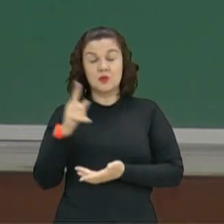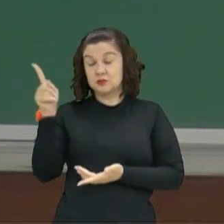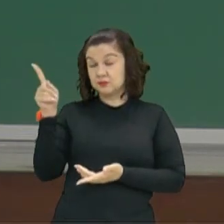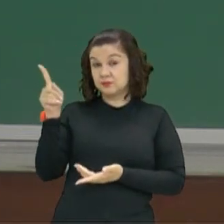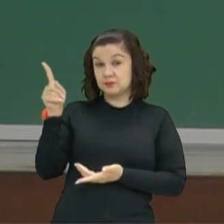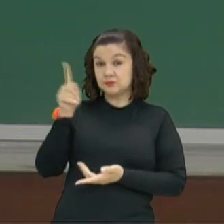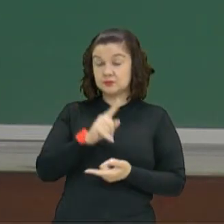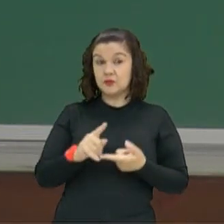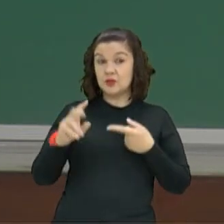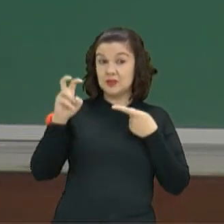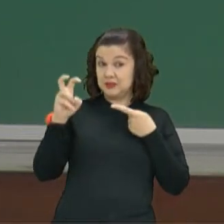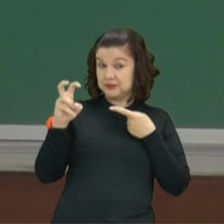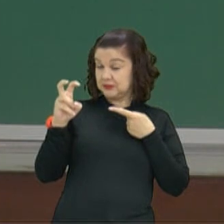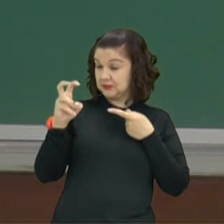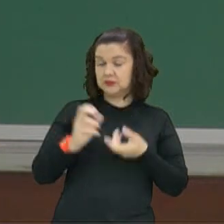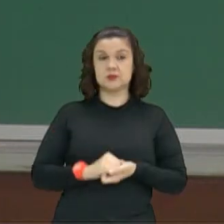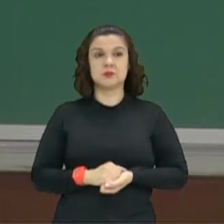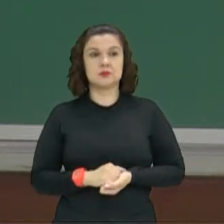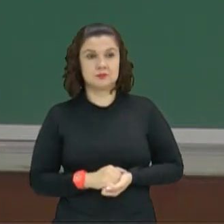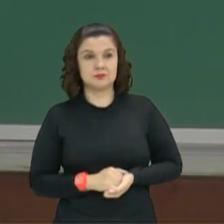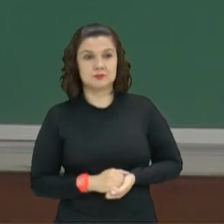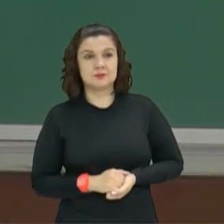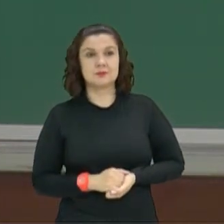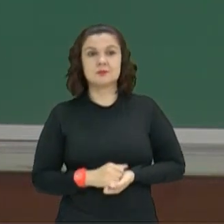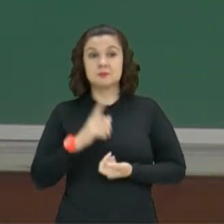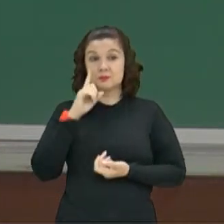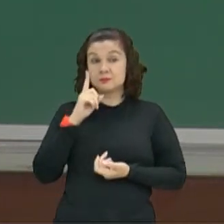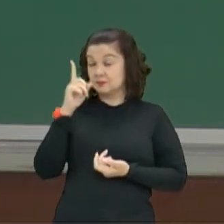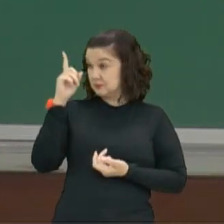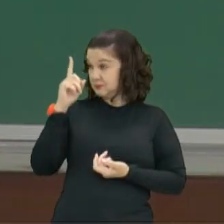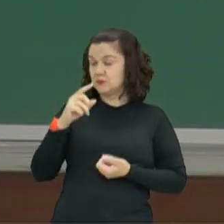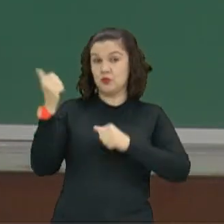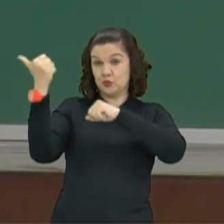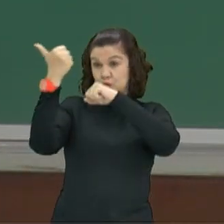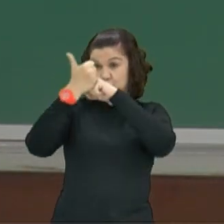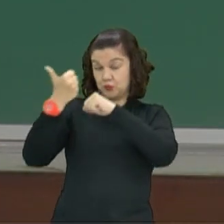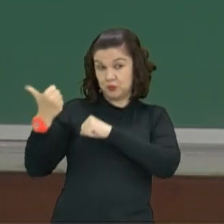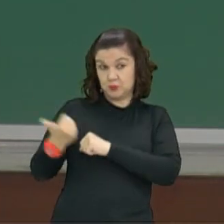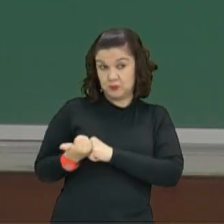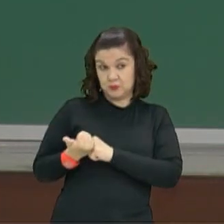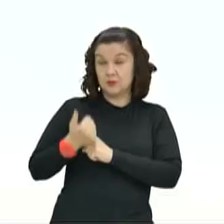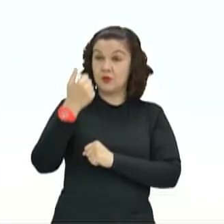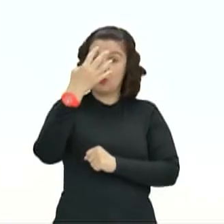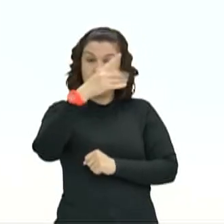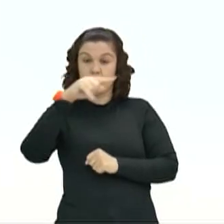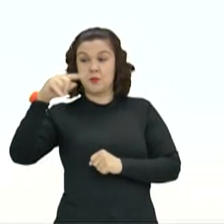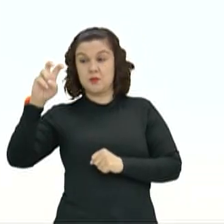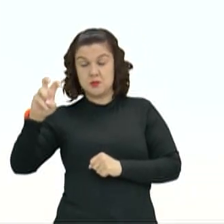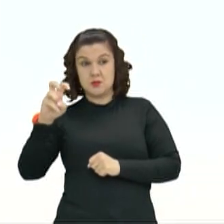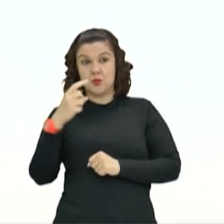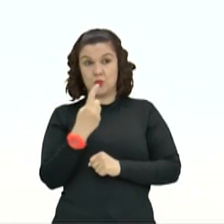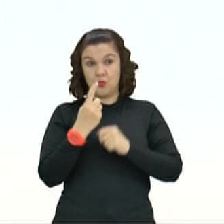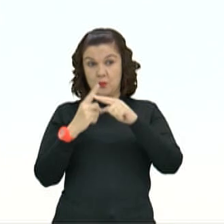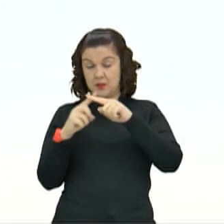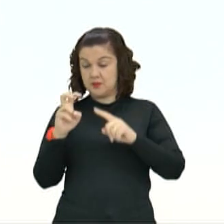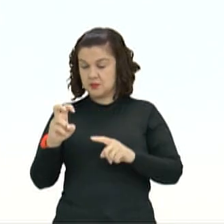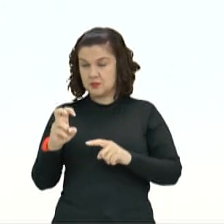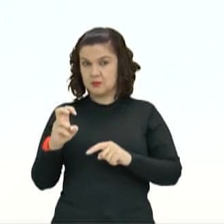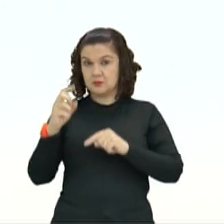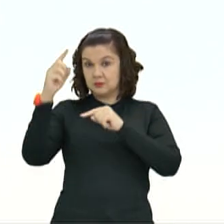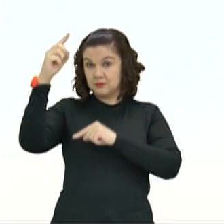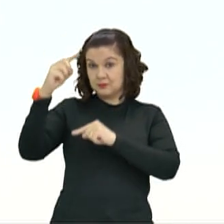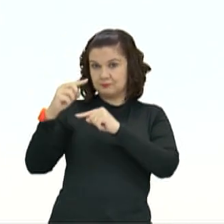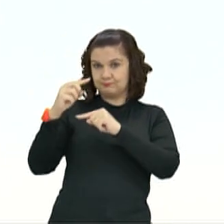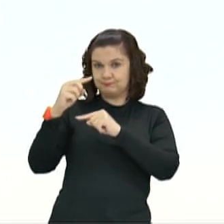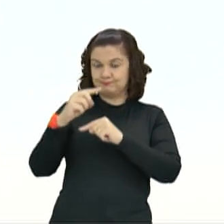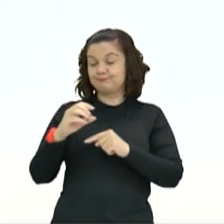agora para x igual a 5. Tá? Substituo e ficou 4 menos 5 sobre 1 mais 5. Será que é